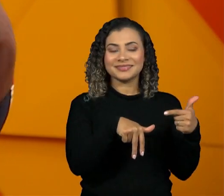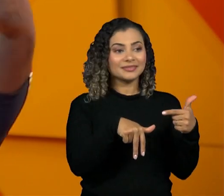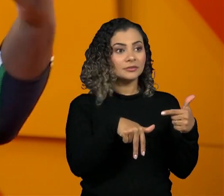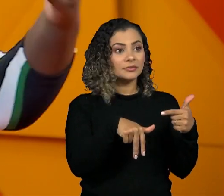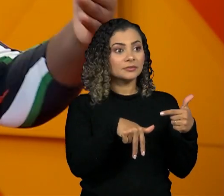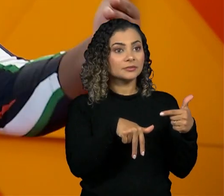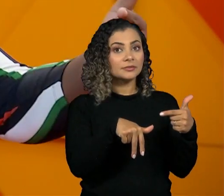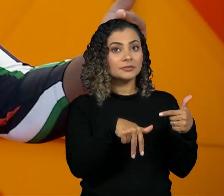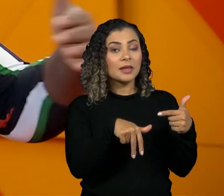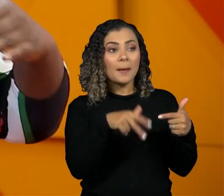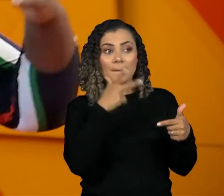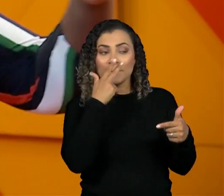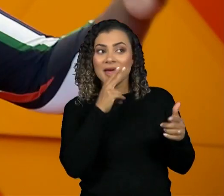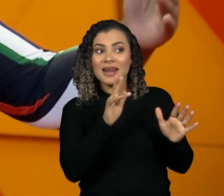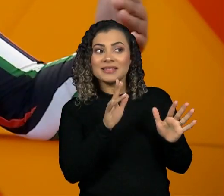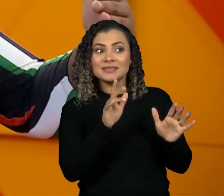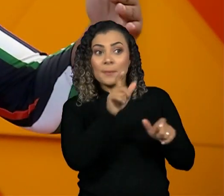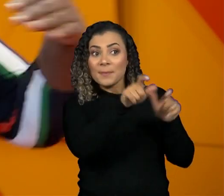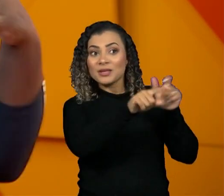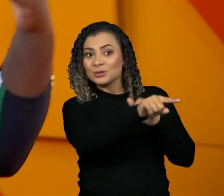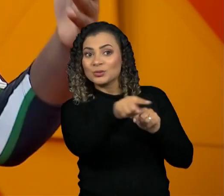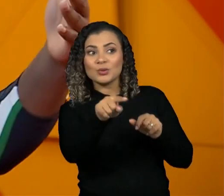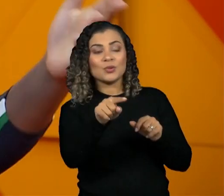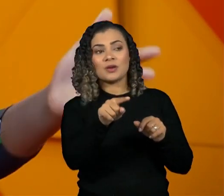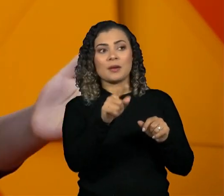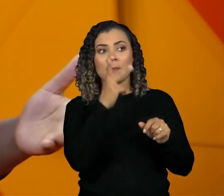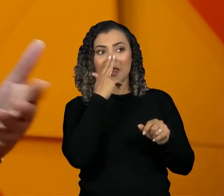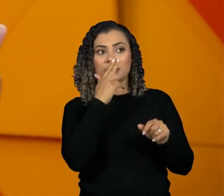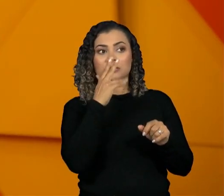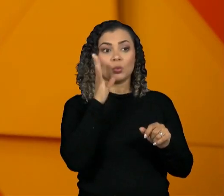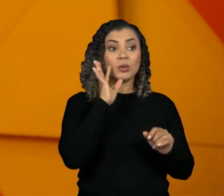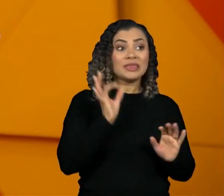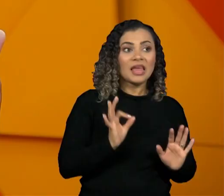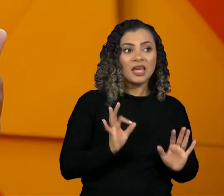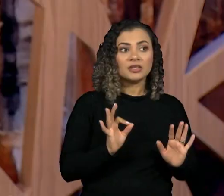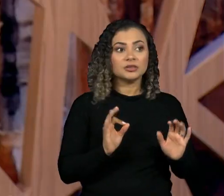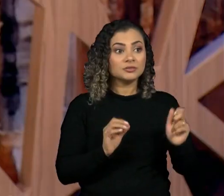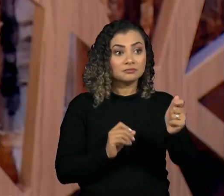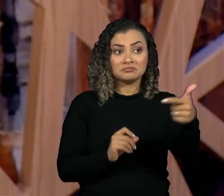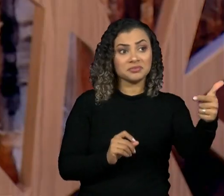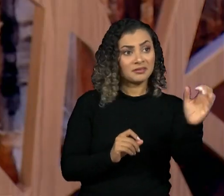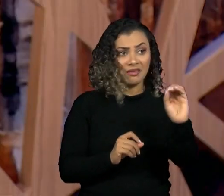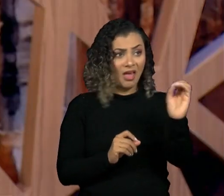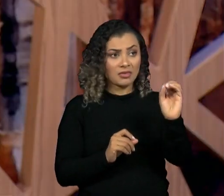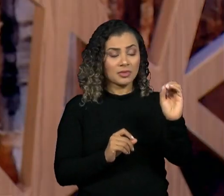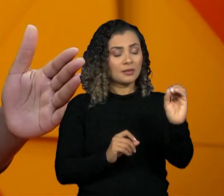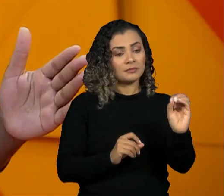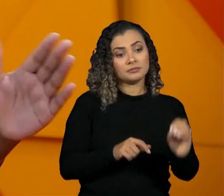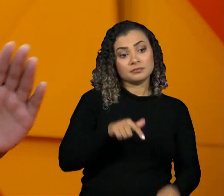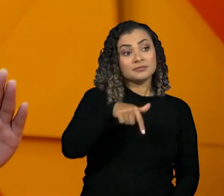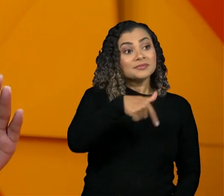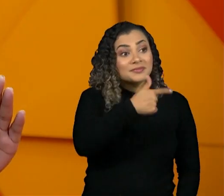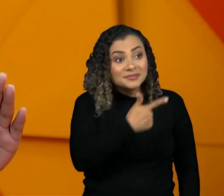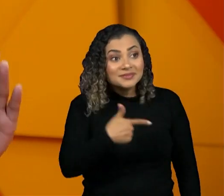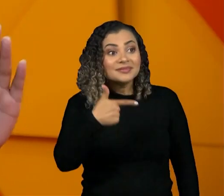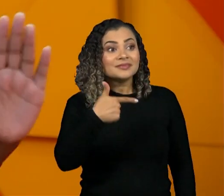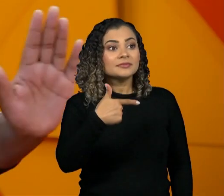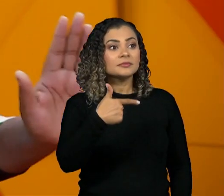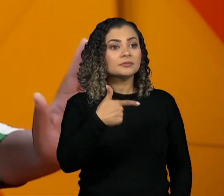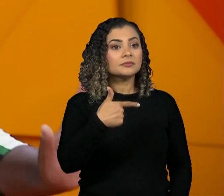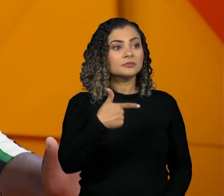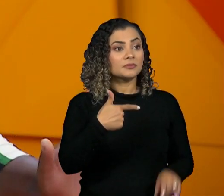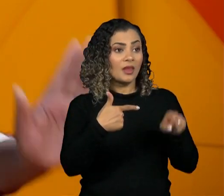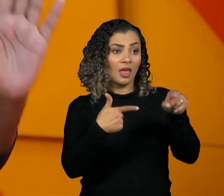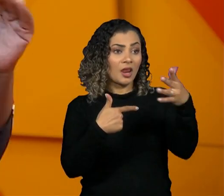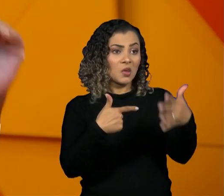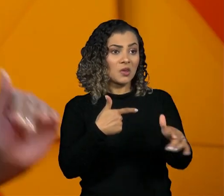não tem uma compreensão, não tem um retorno, a pessoa de volta não deu. Uau, às vezes eu preciso falar assim para mim, opa, quem não quer sorrir